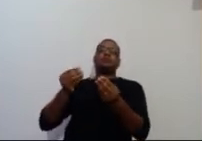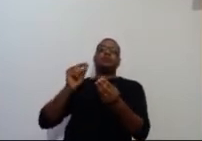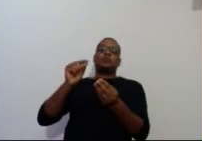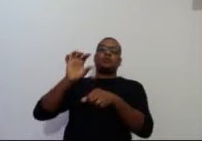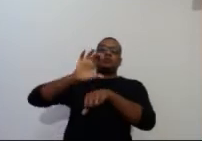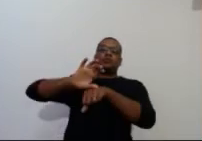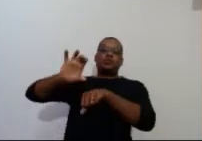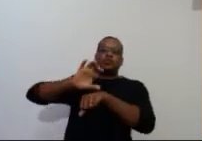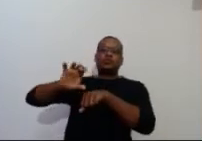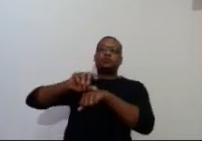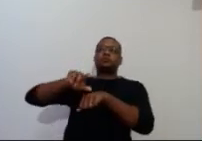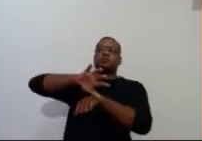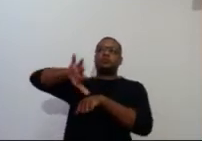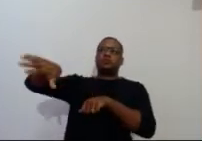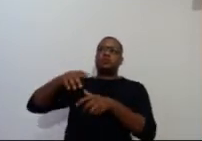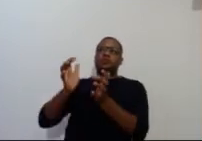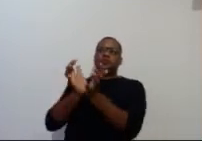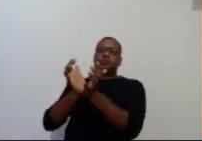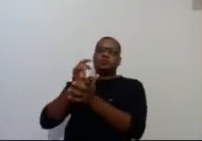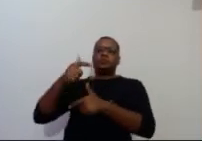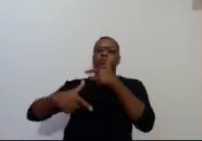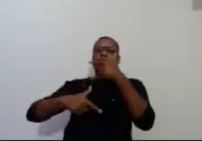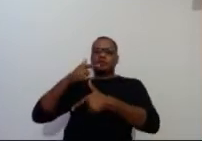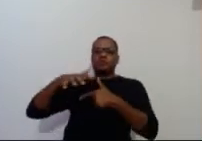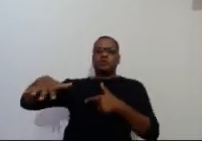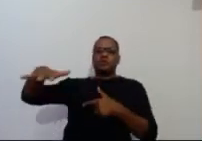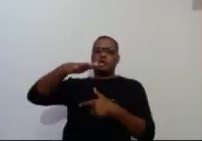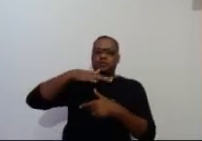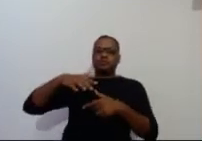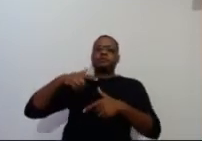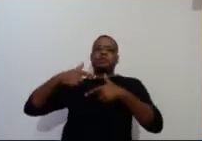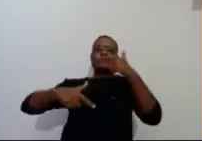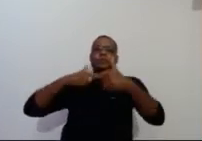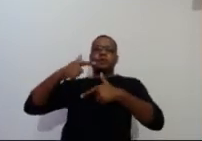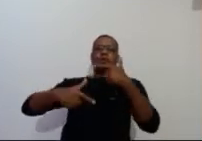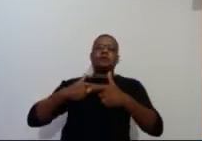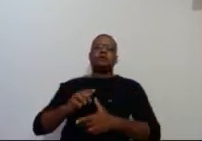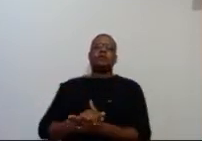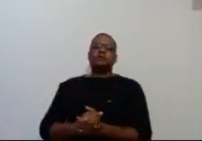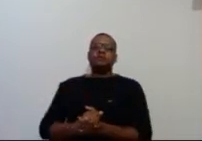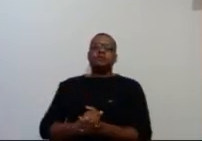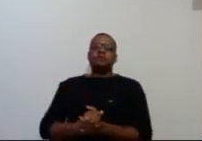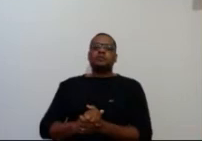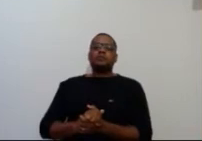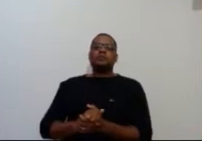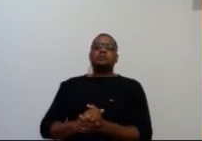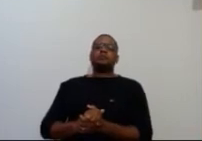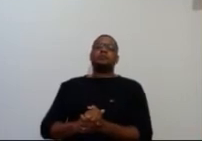para o setor produtivo, né, que é o setor terciário que nos...